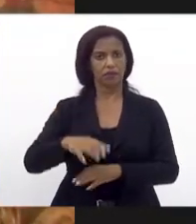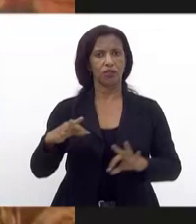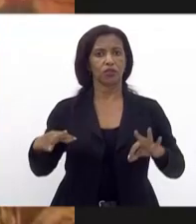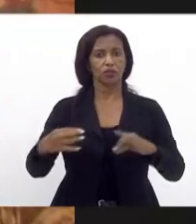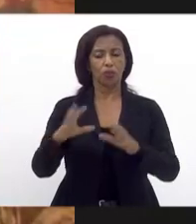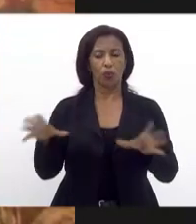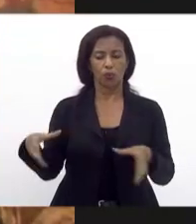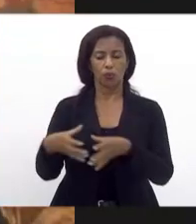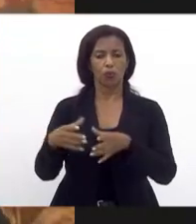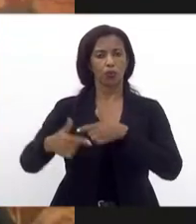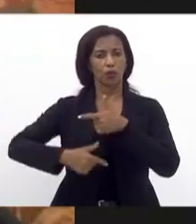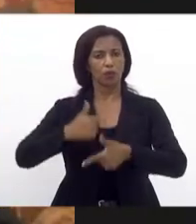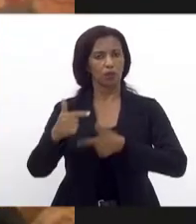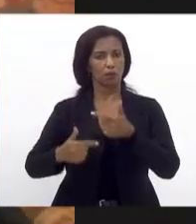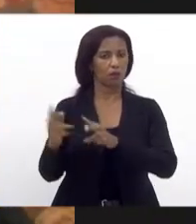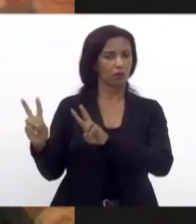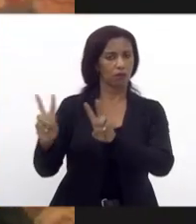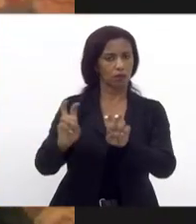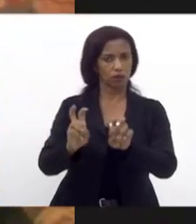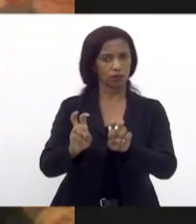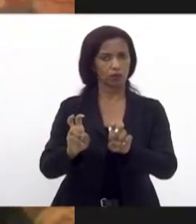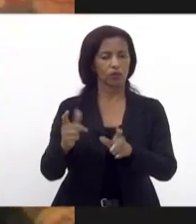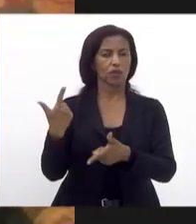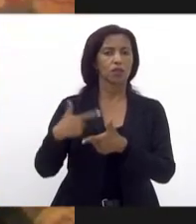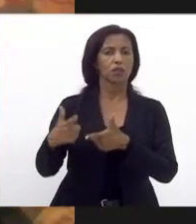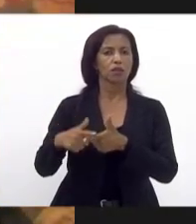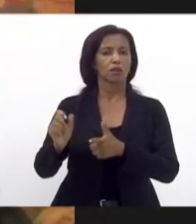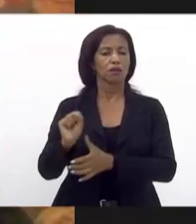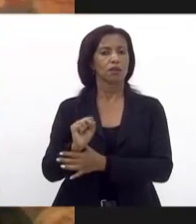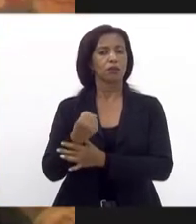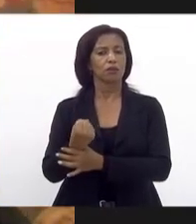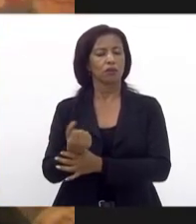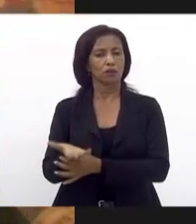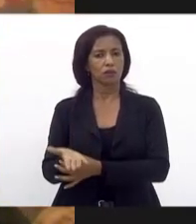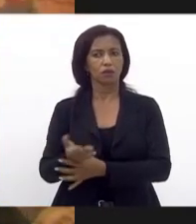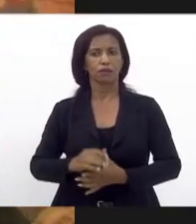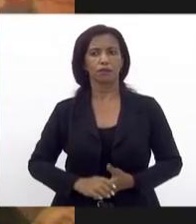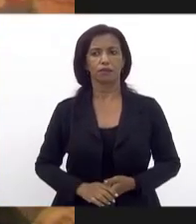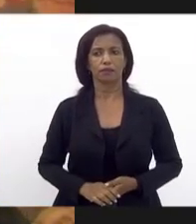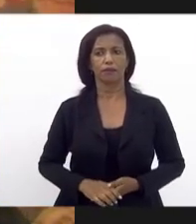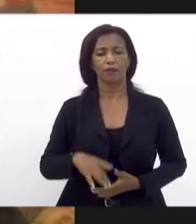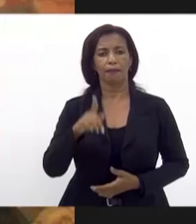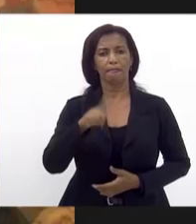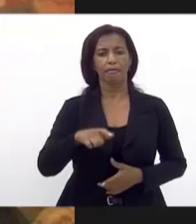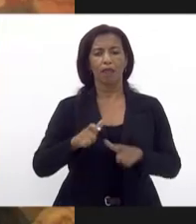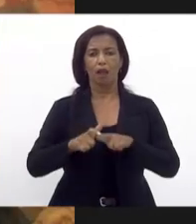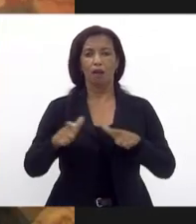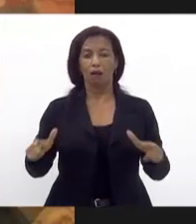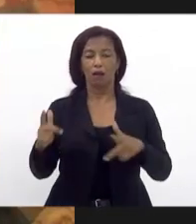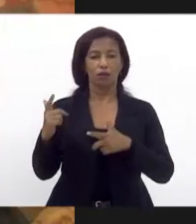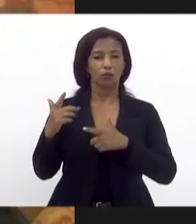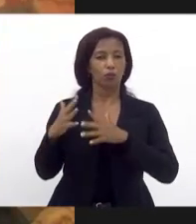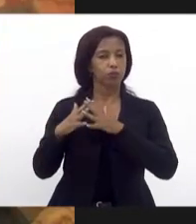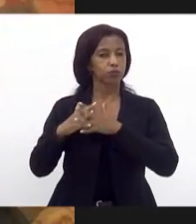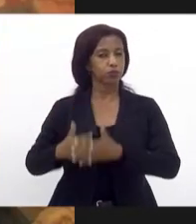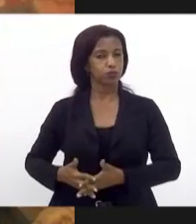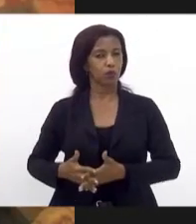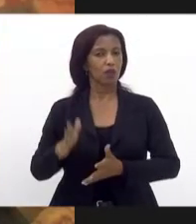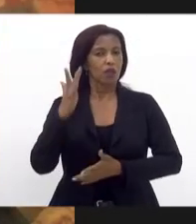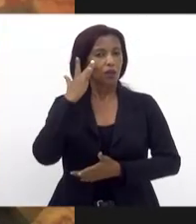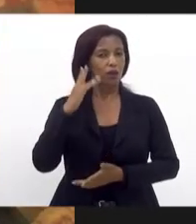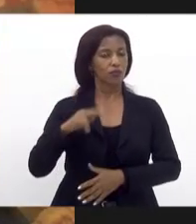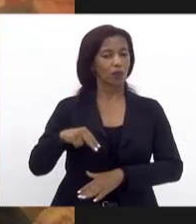o nosso grupo que tem trabalhado no assunto, esse problema da segurança, ele é uma grande encrenca. E eu acho que existe